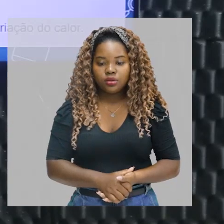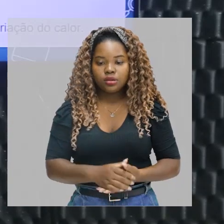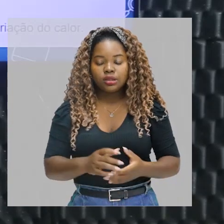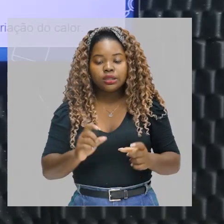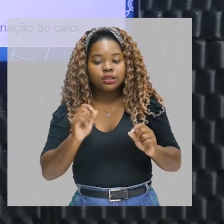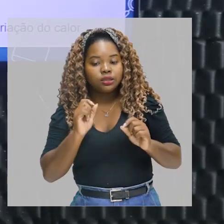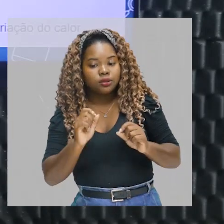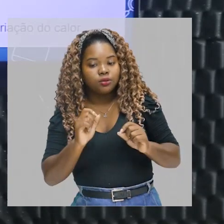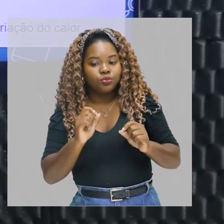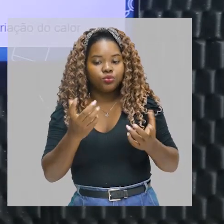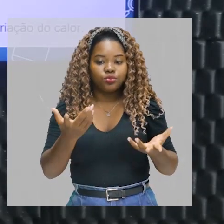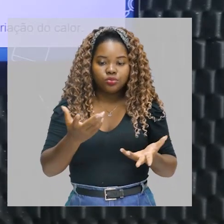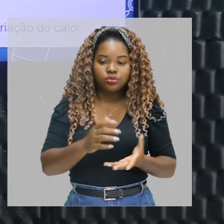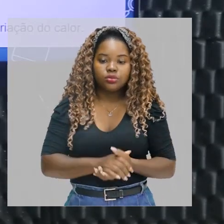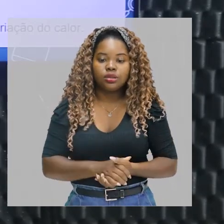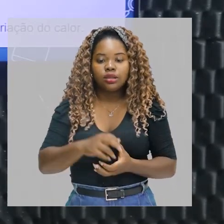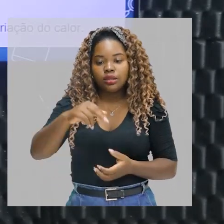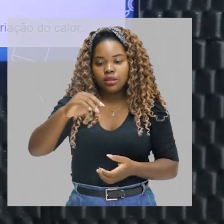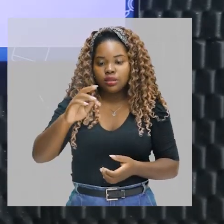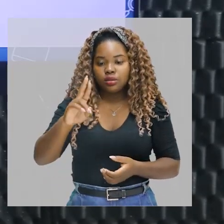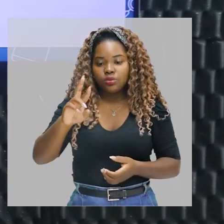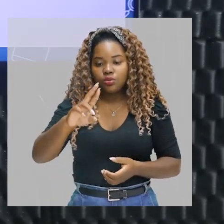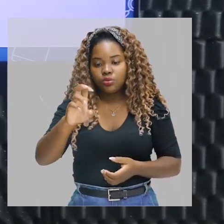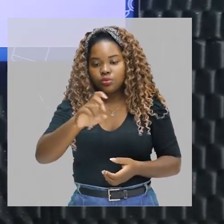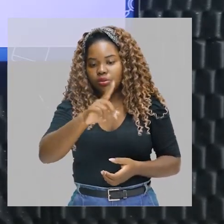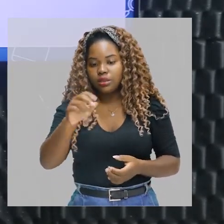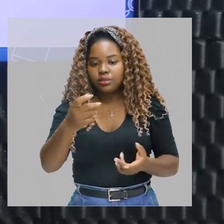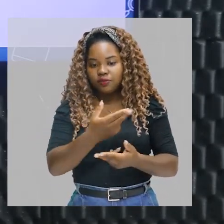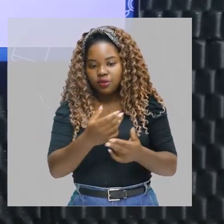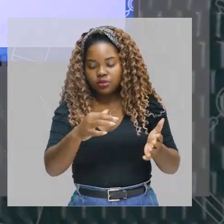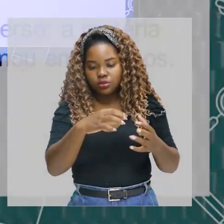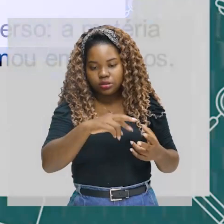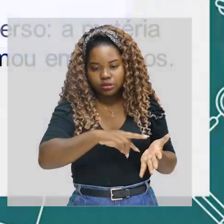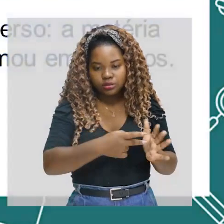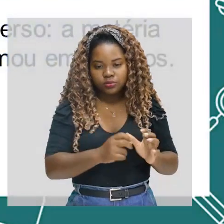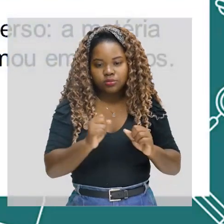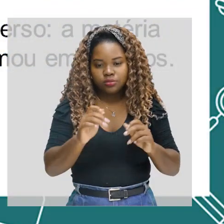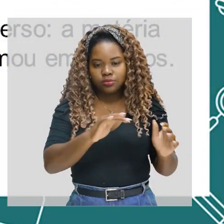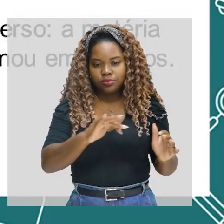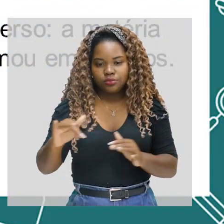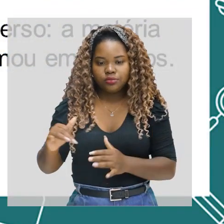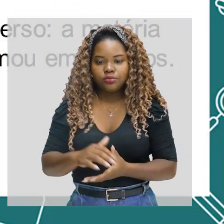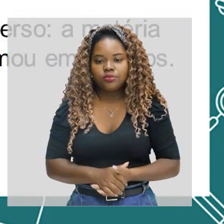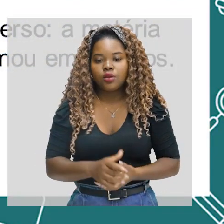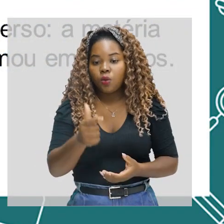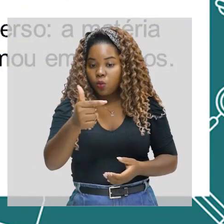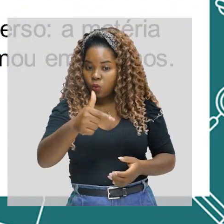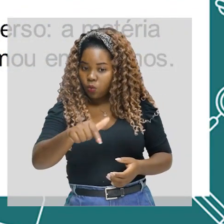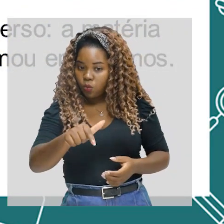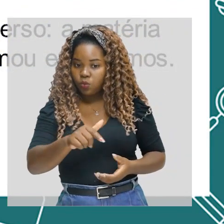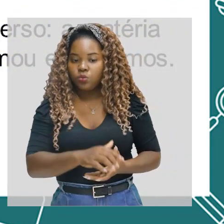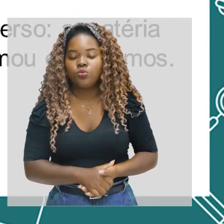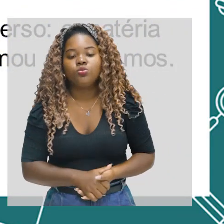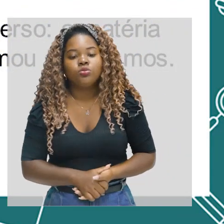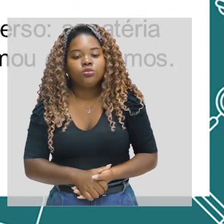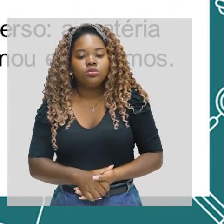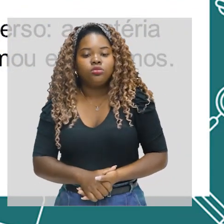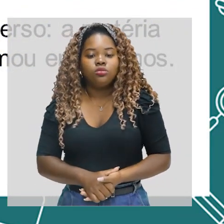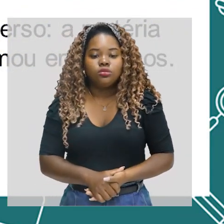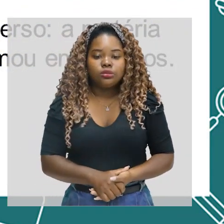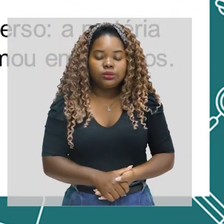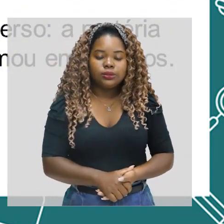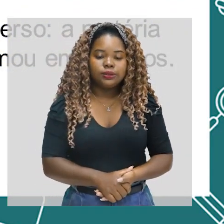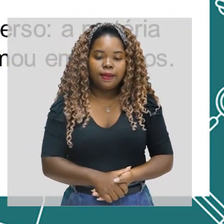que depende ou independe da gente. Tá ok? Bom, então vamos para continuar aqui na física dos cosmos. Né?